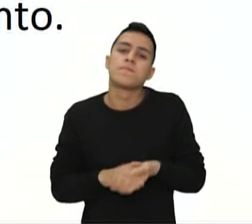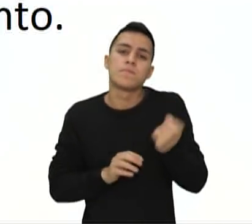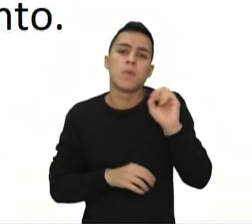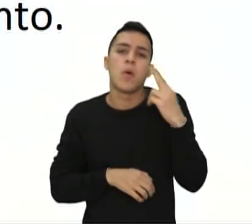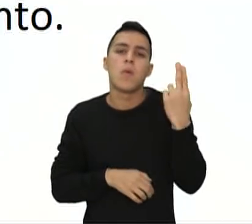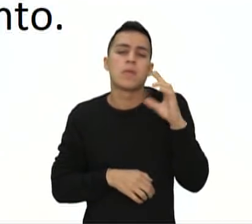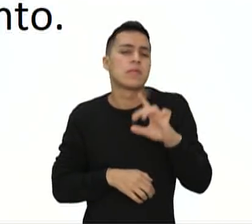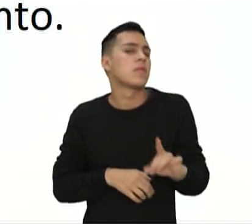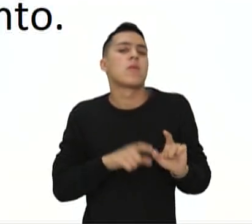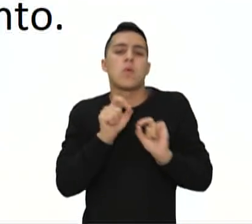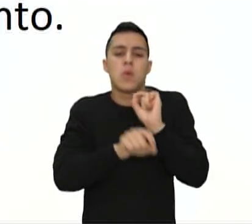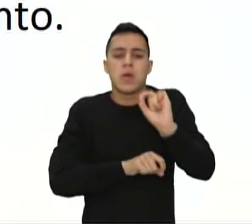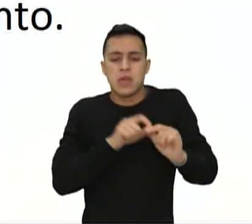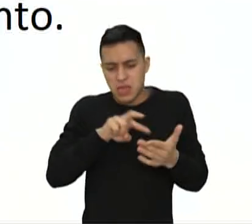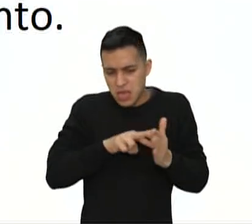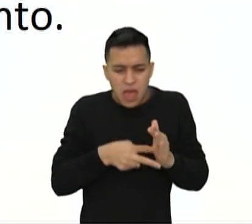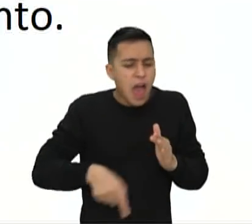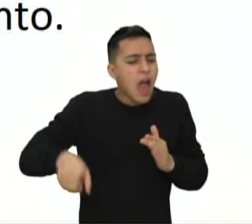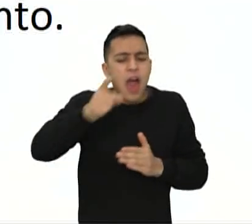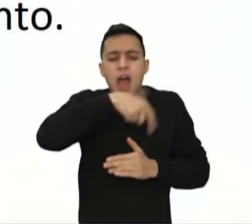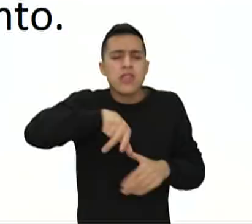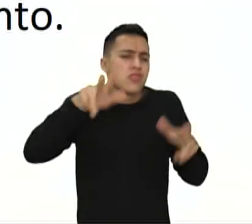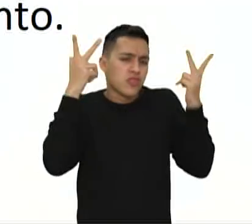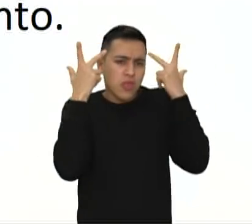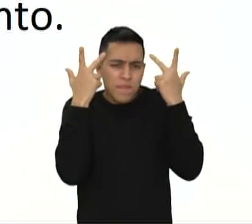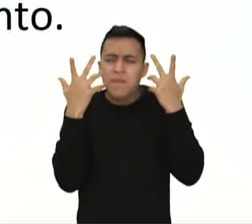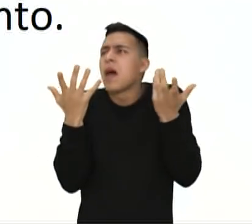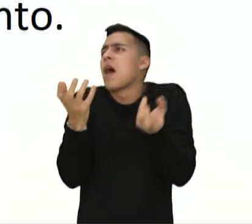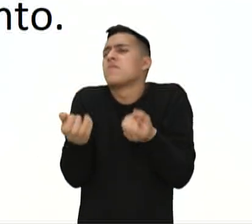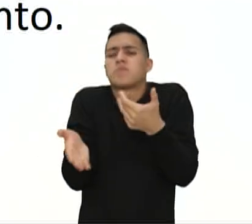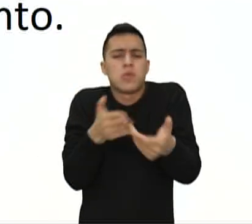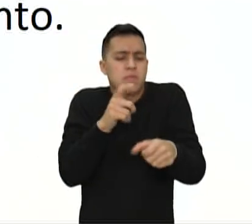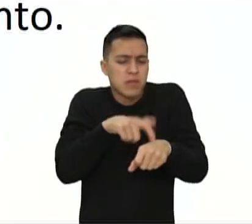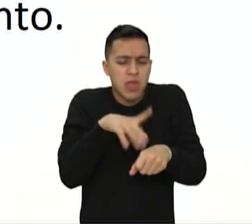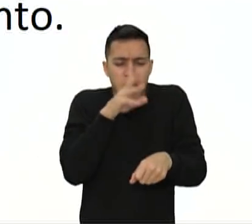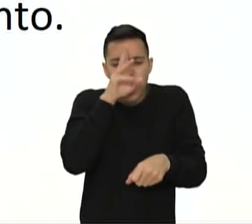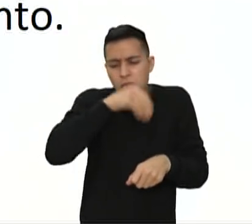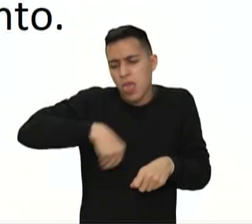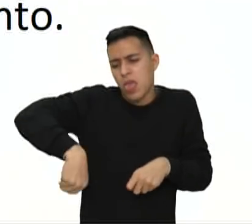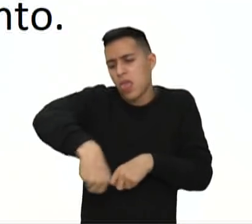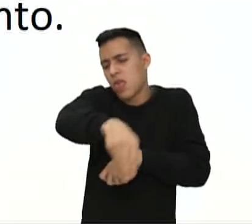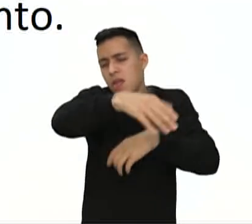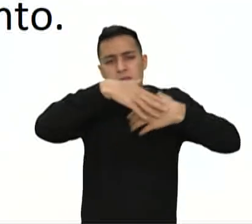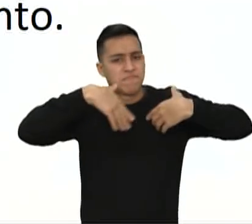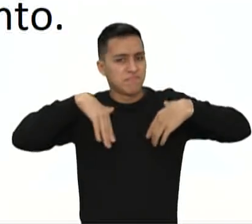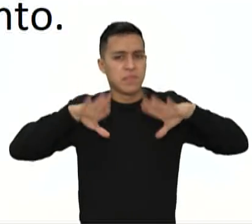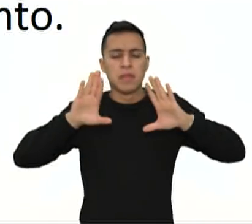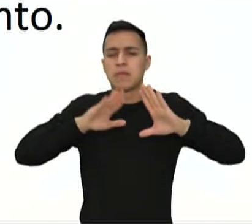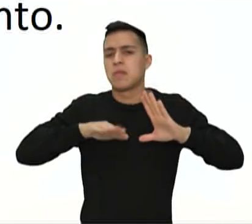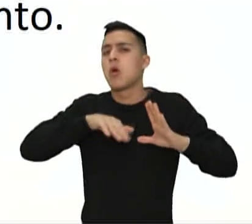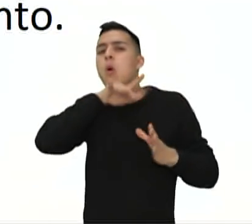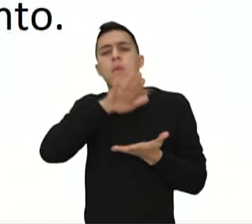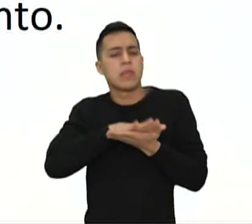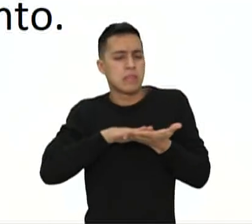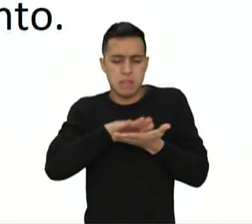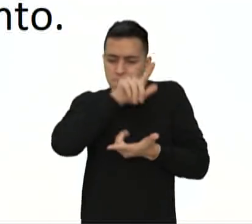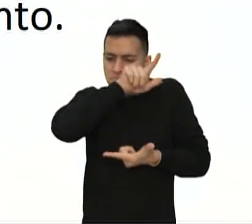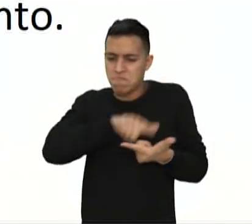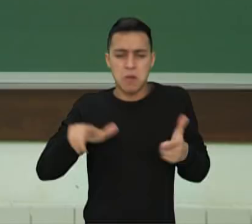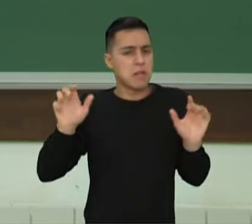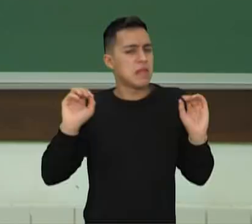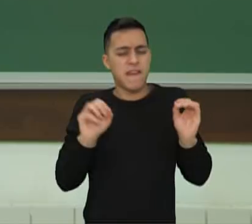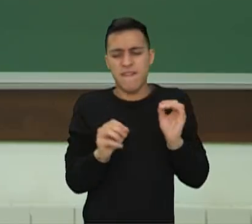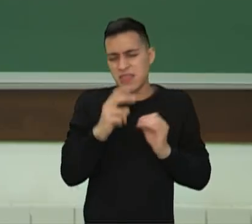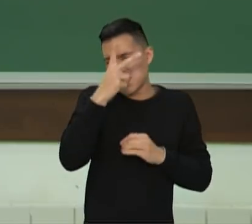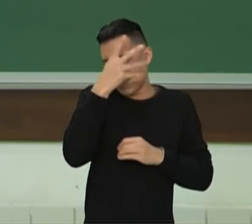Ou alternativa D, são normais e aceitas a qualquer momento. Então eu posso errar, não faz mal, não tem problema eu errar 10,